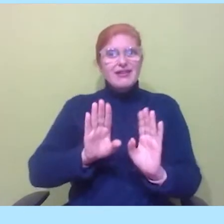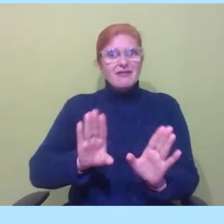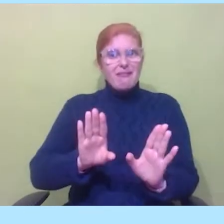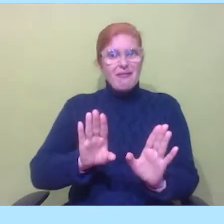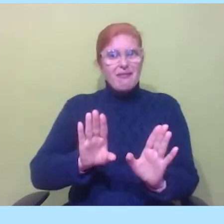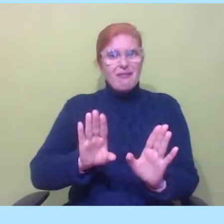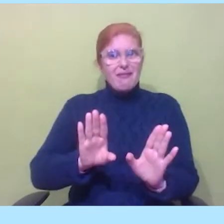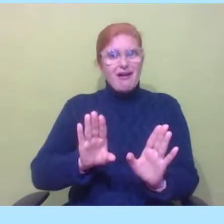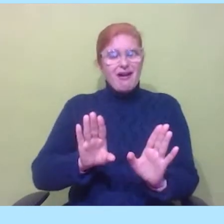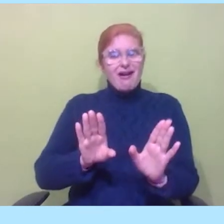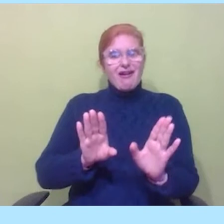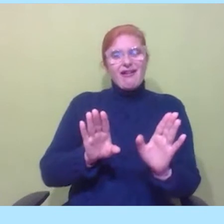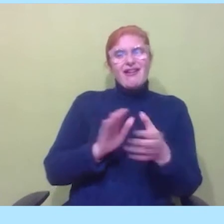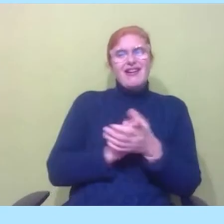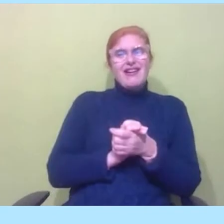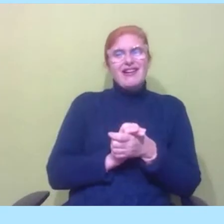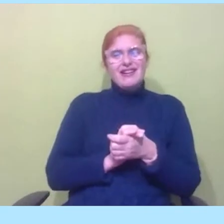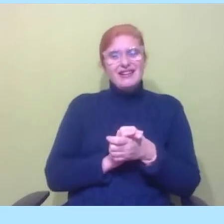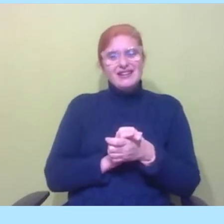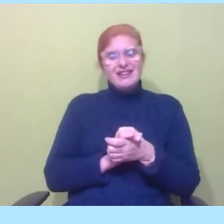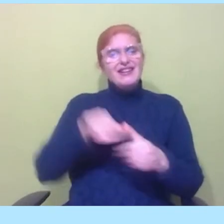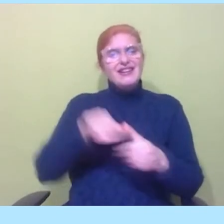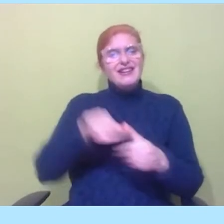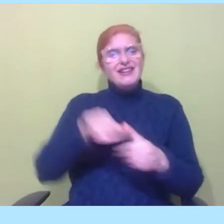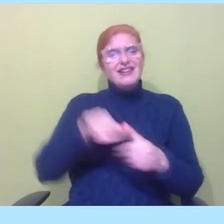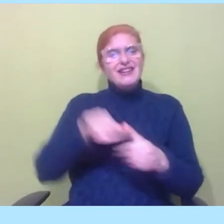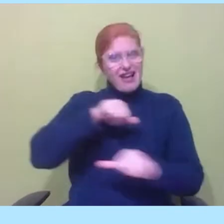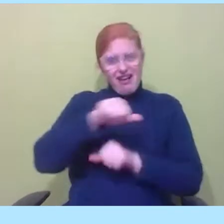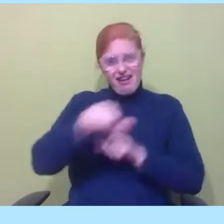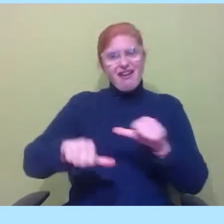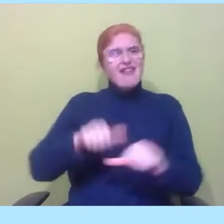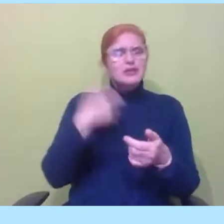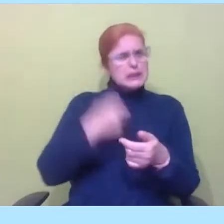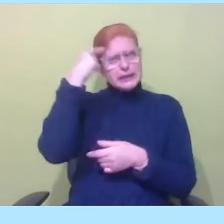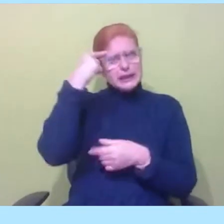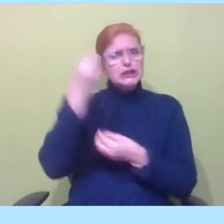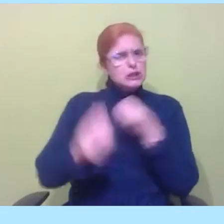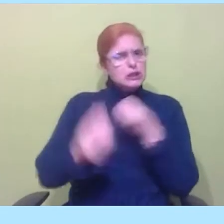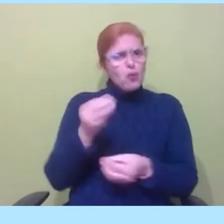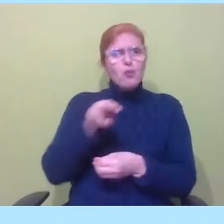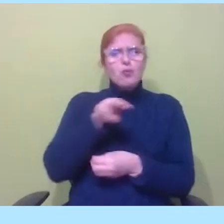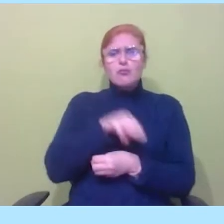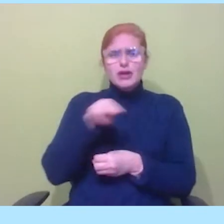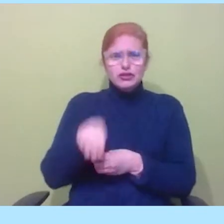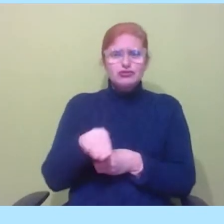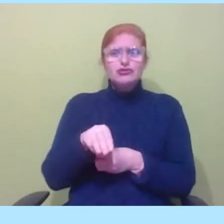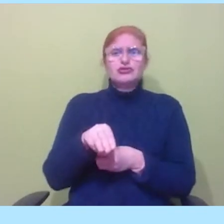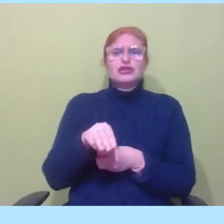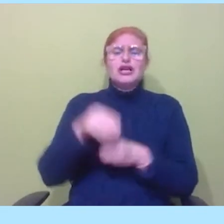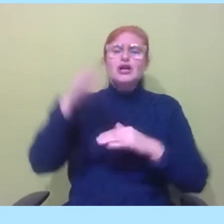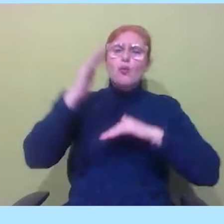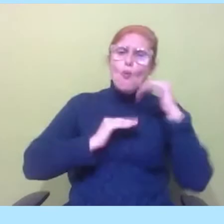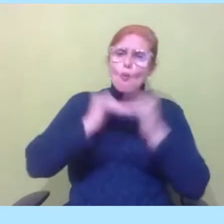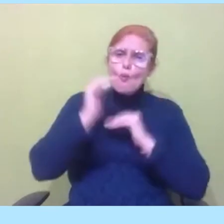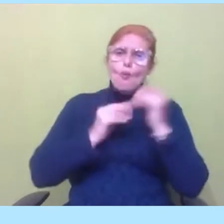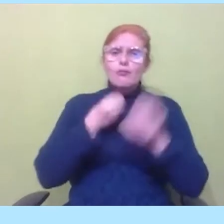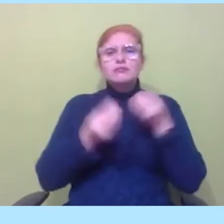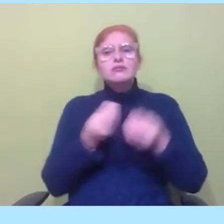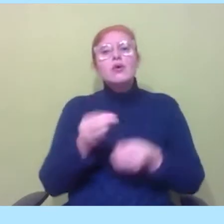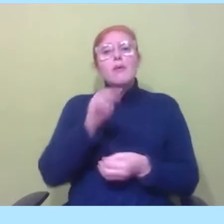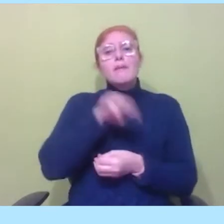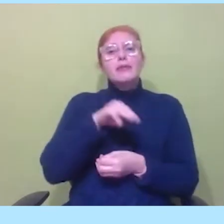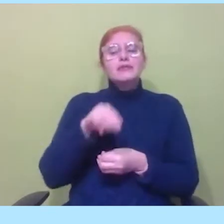de a gente pensar em como mediar essas construções, né? De como mediar essa